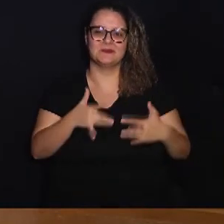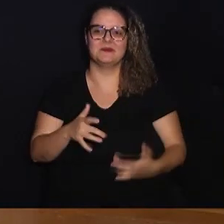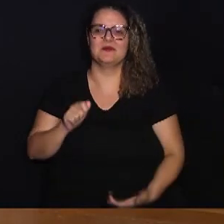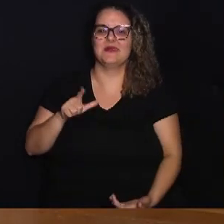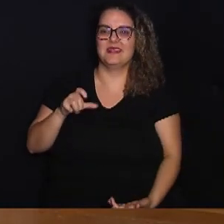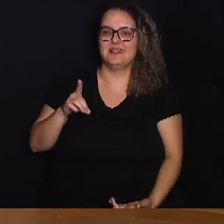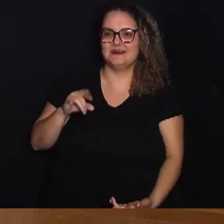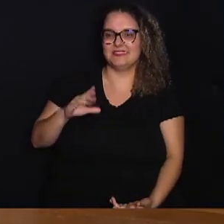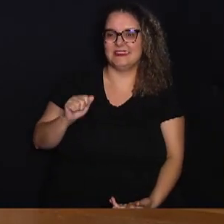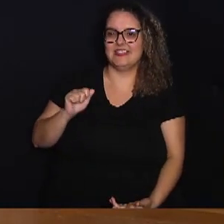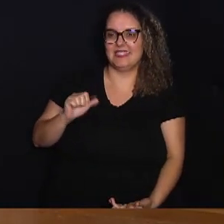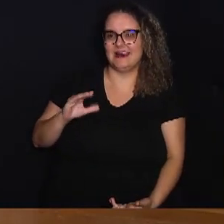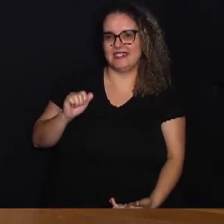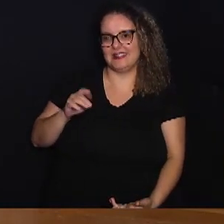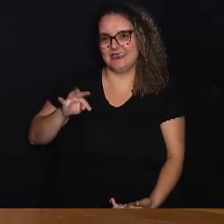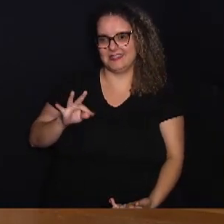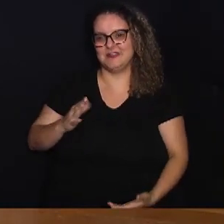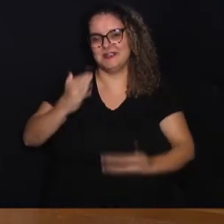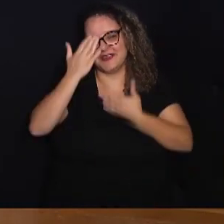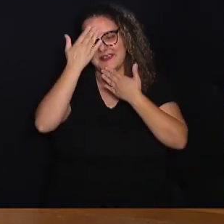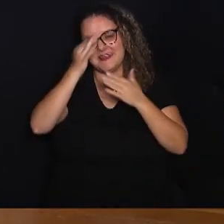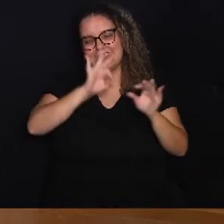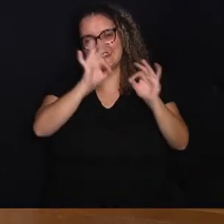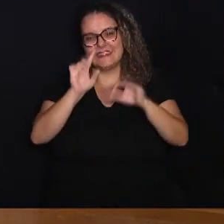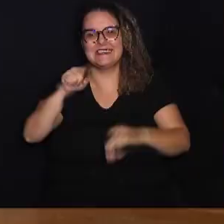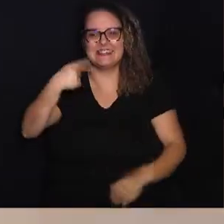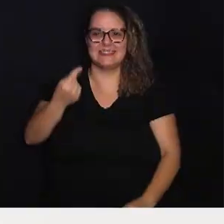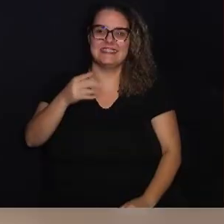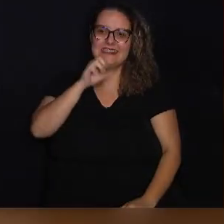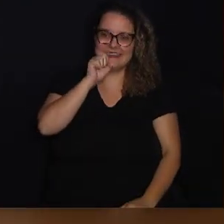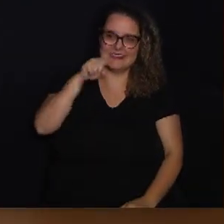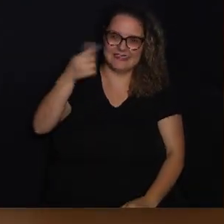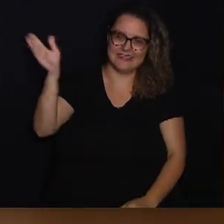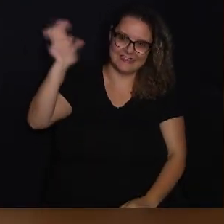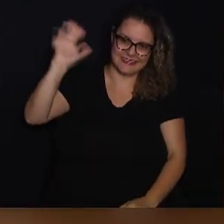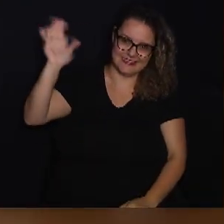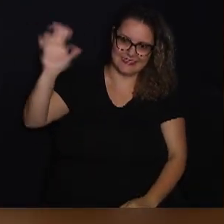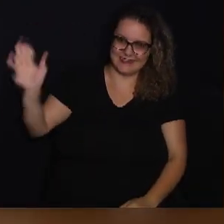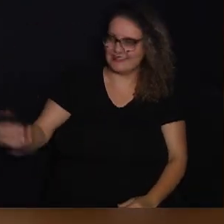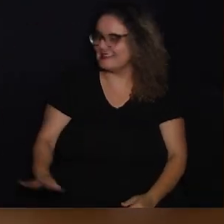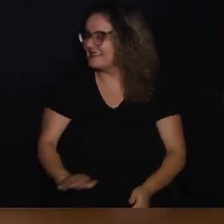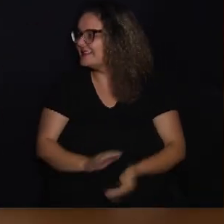Aldeia Acatu. Muito obrigada pela sua companhia e até o sábado que vem.